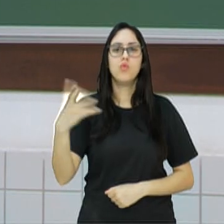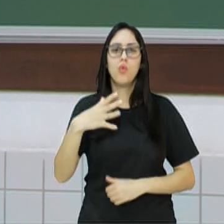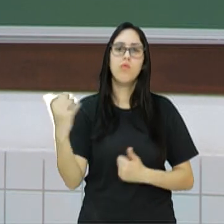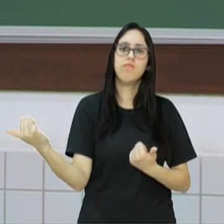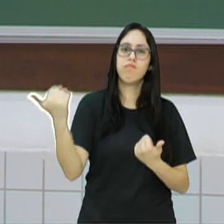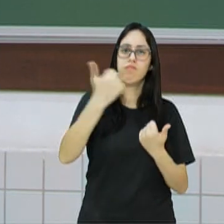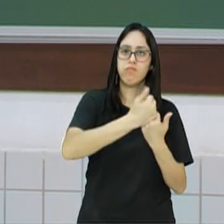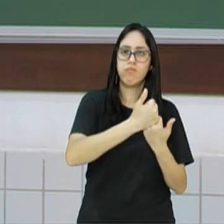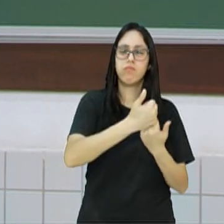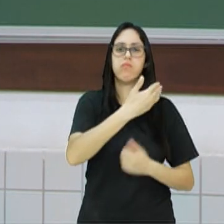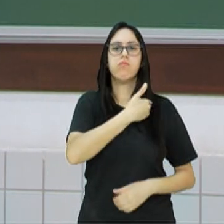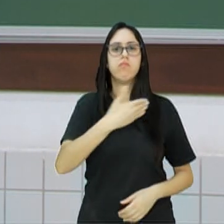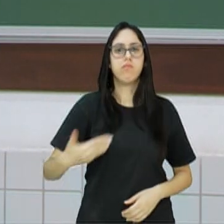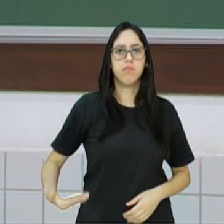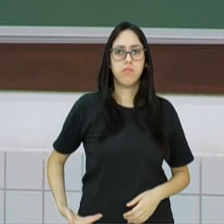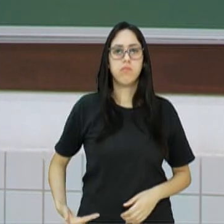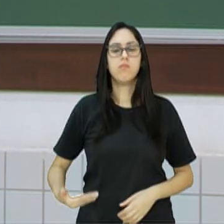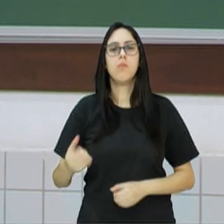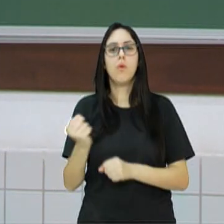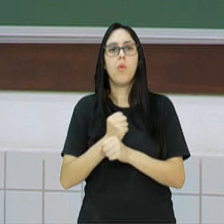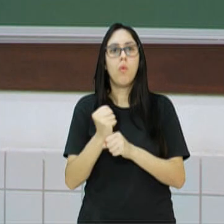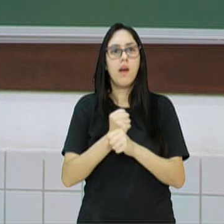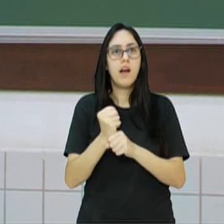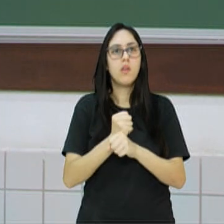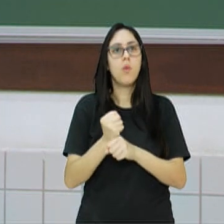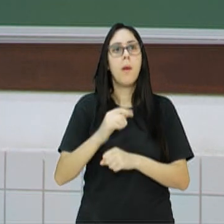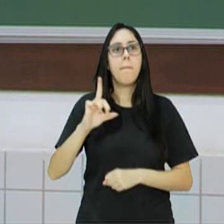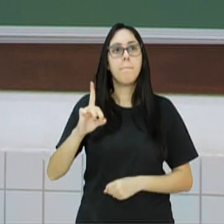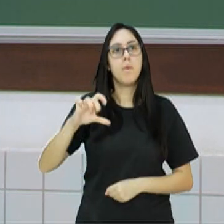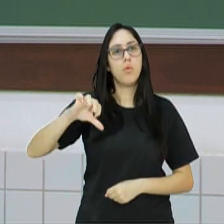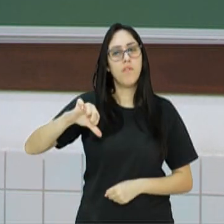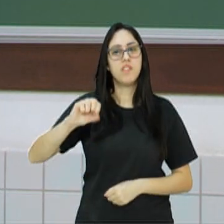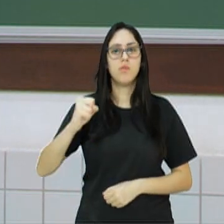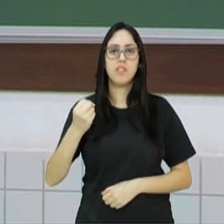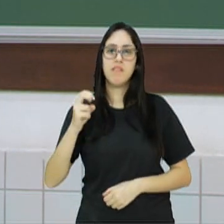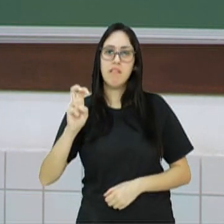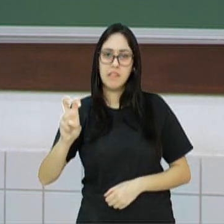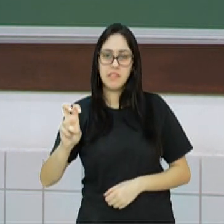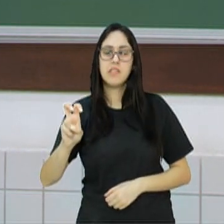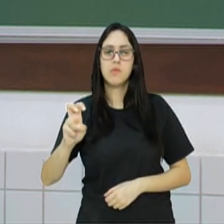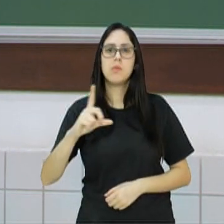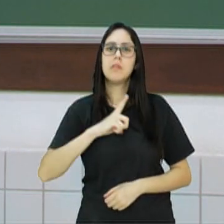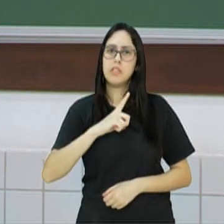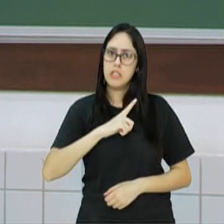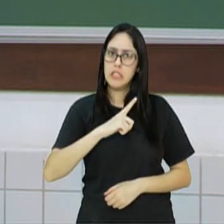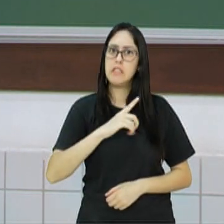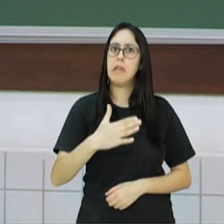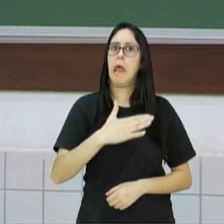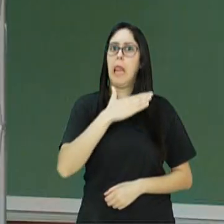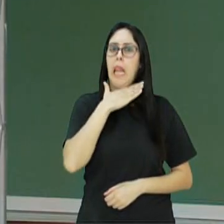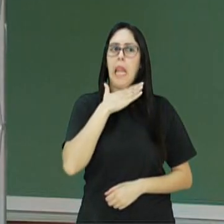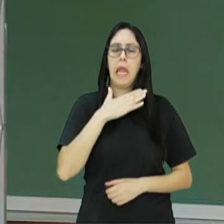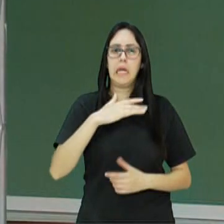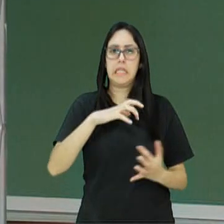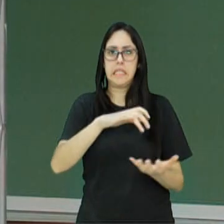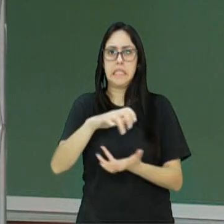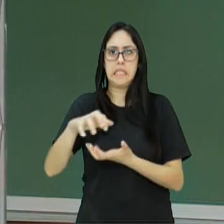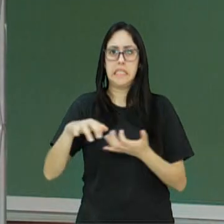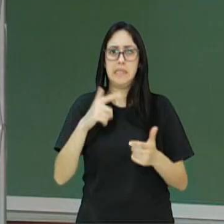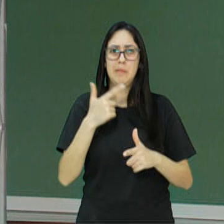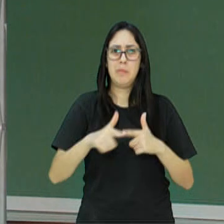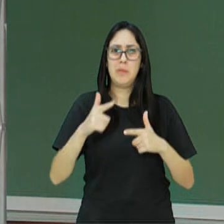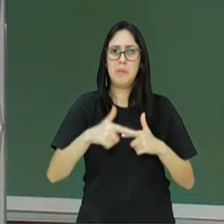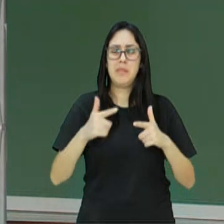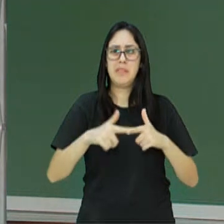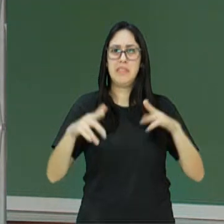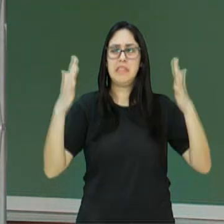secretário-geral do Partido Soviético em 1985 e, ciente dessa crise econômica, Gorbachev vai propor algumas